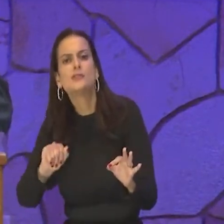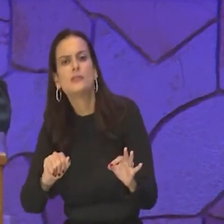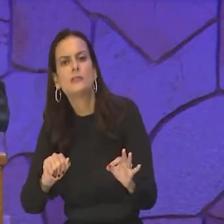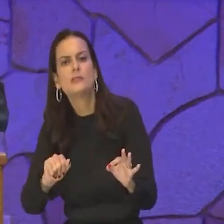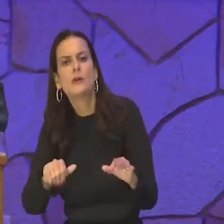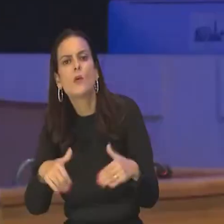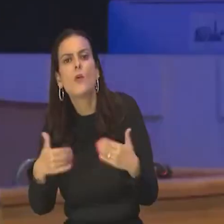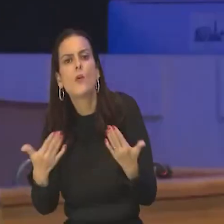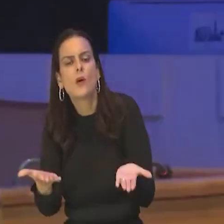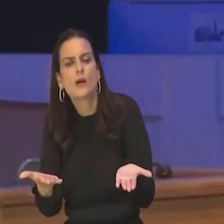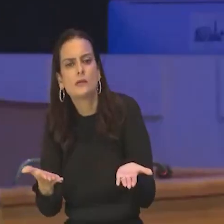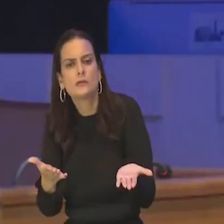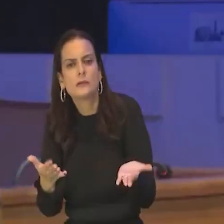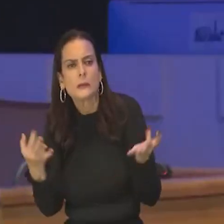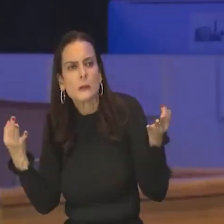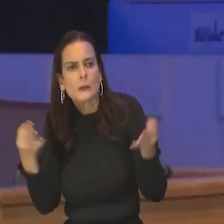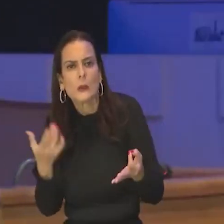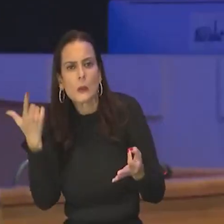Quando você será perfeito?